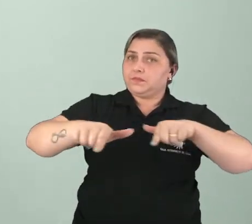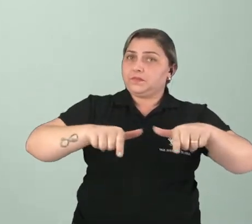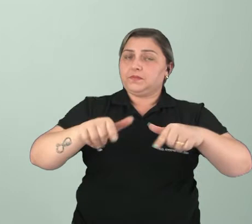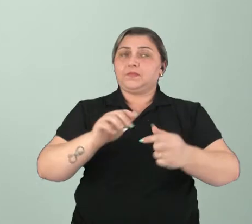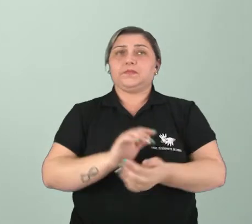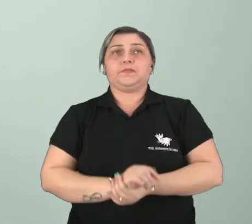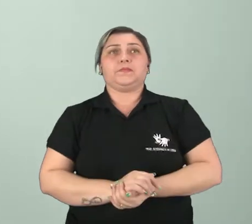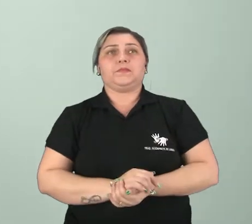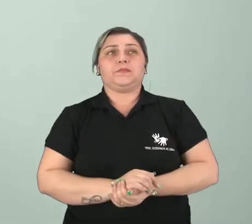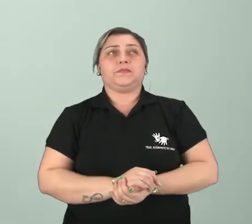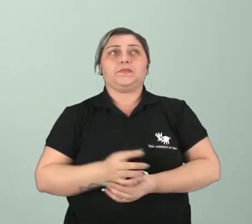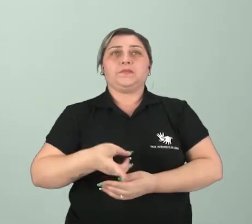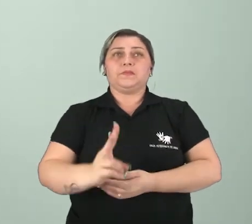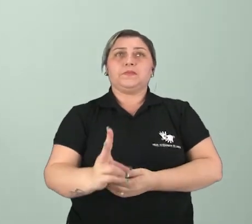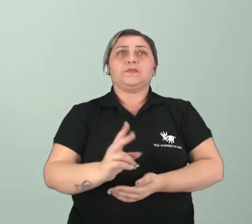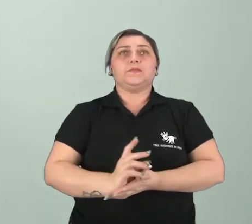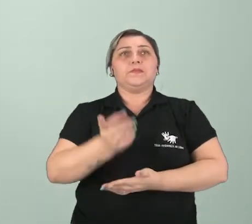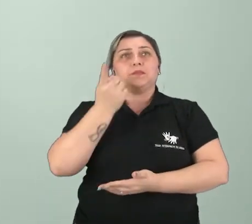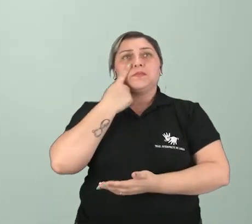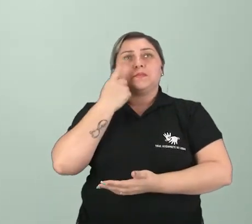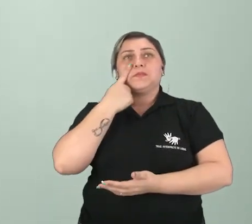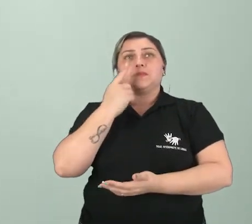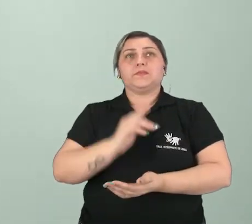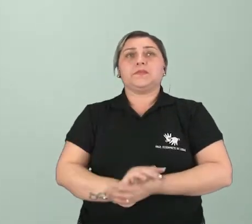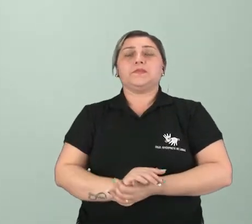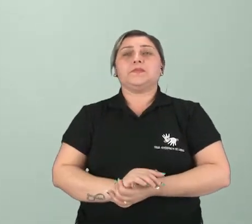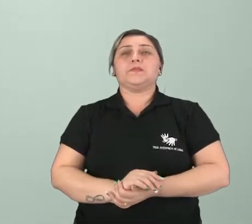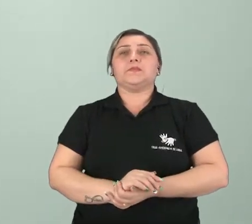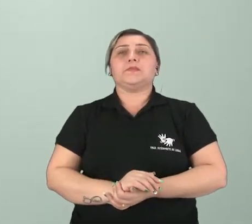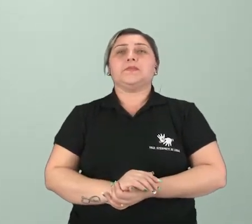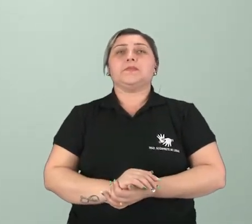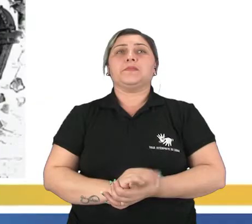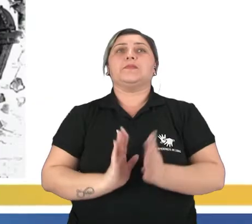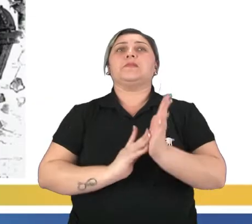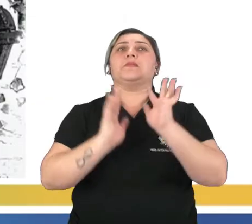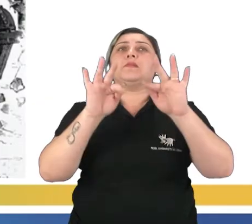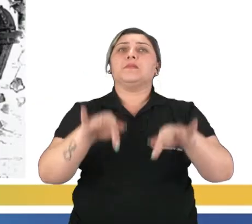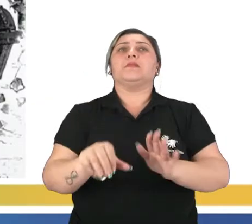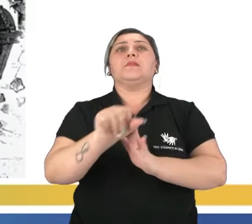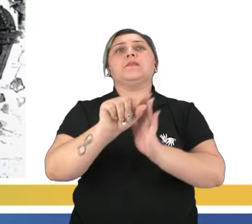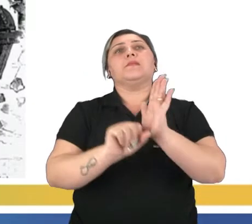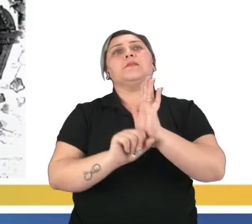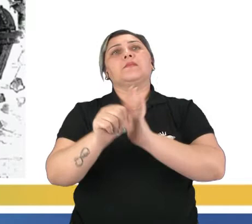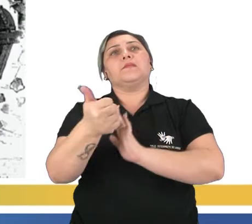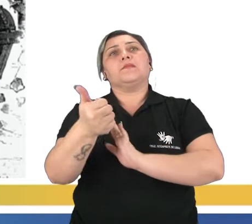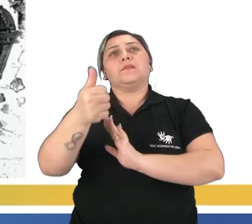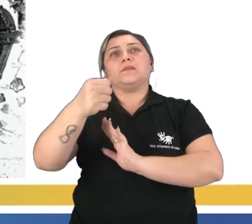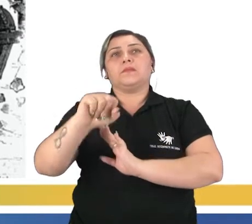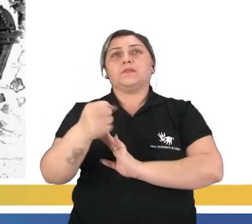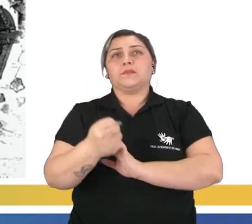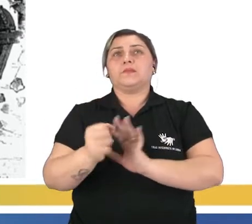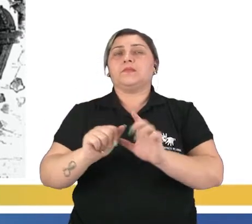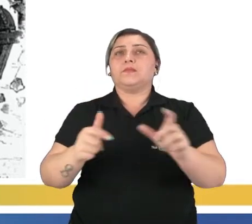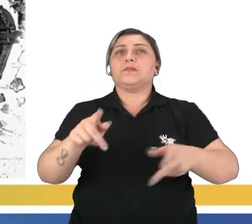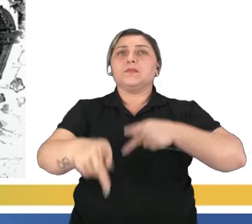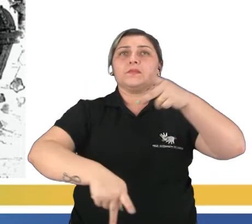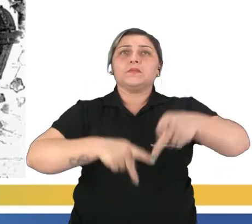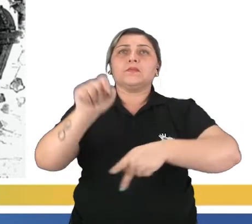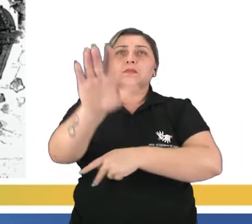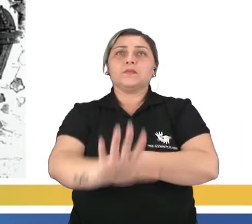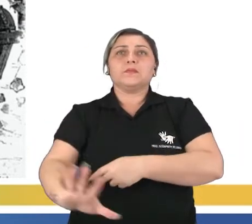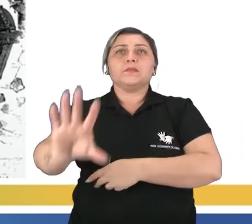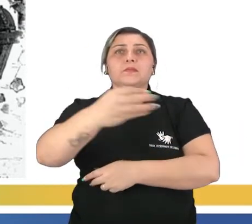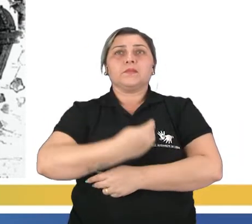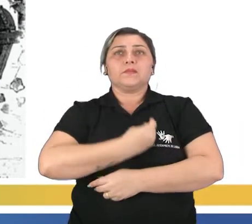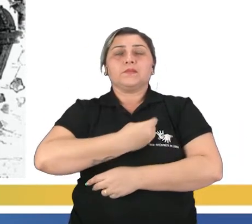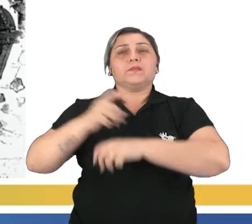industrializado. E aí, continuando, observem aí, vamos entender mais desse processo. Até o final do século XVIII, a maioria da